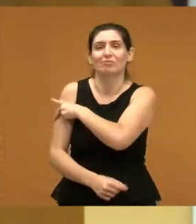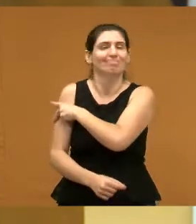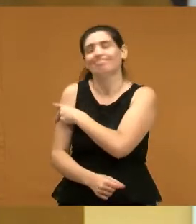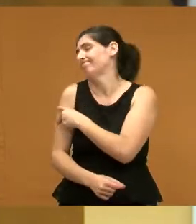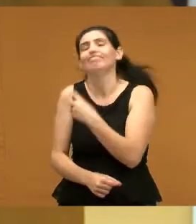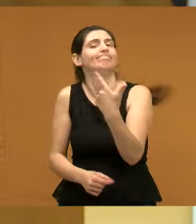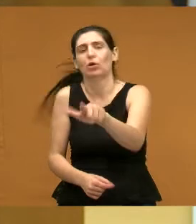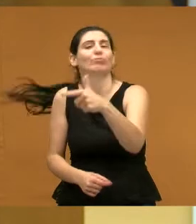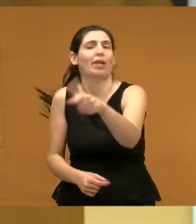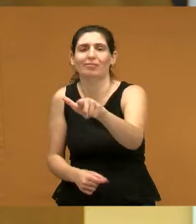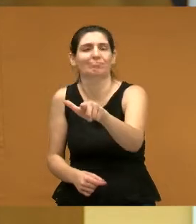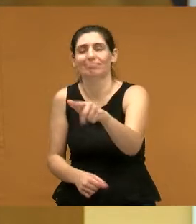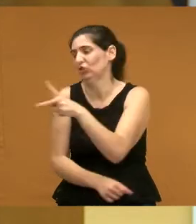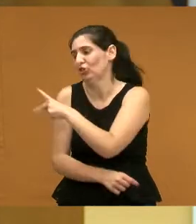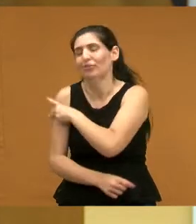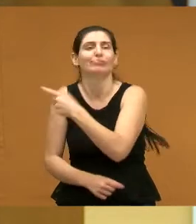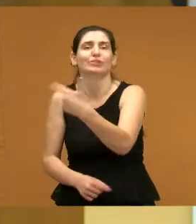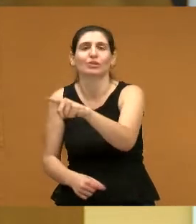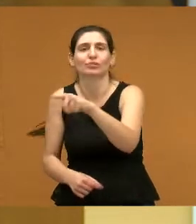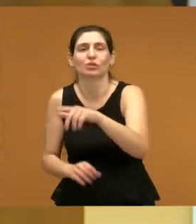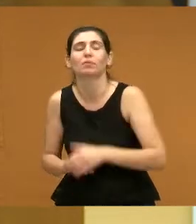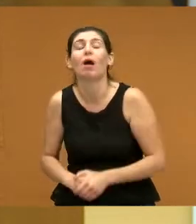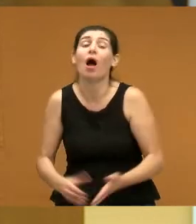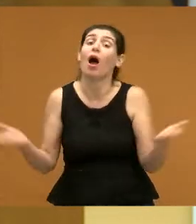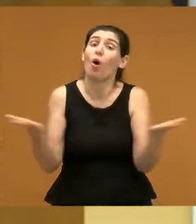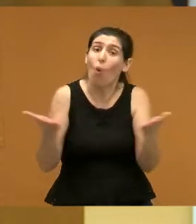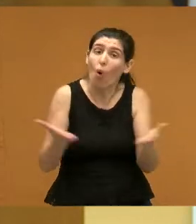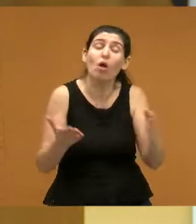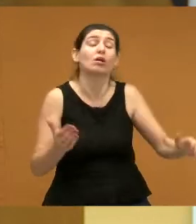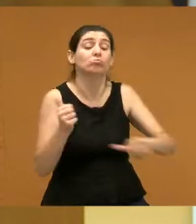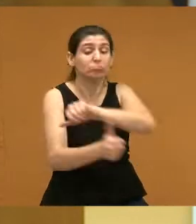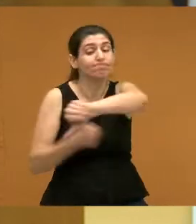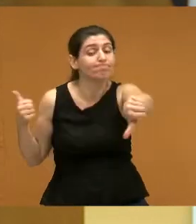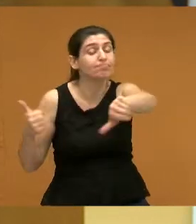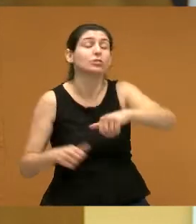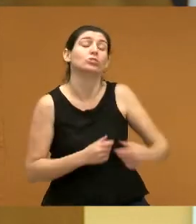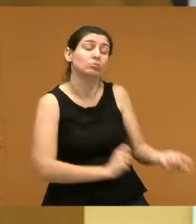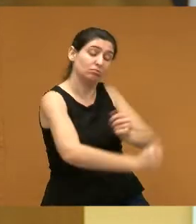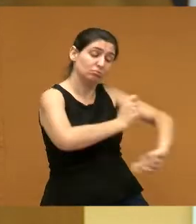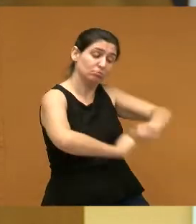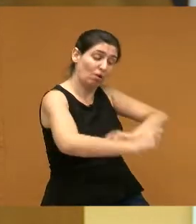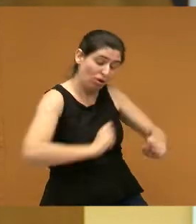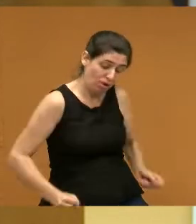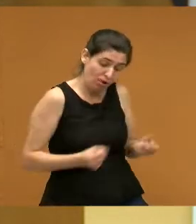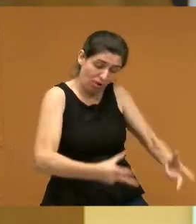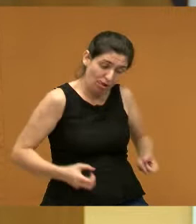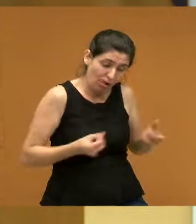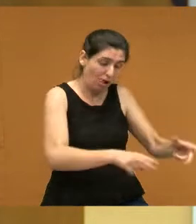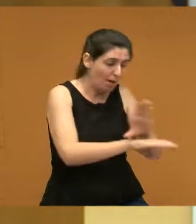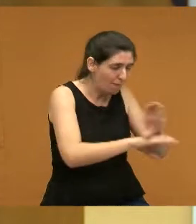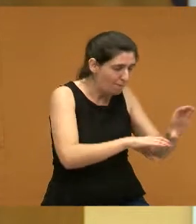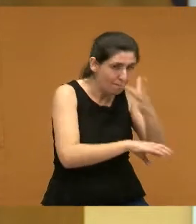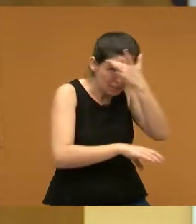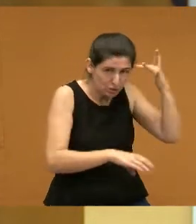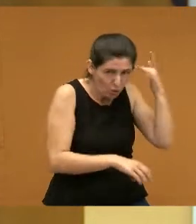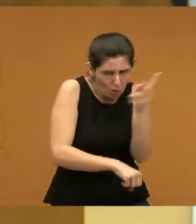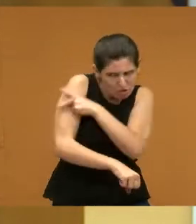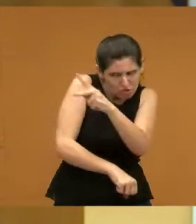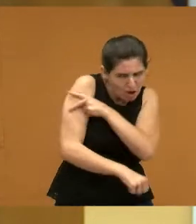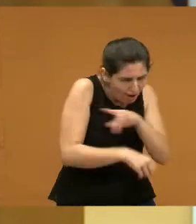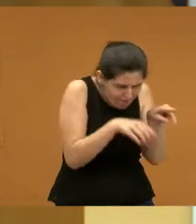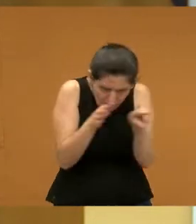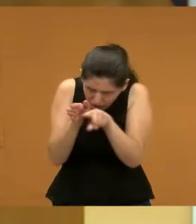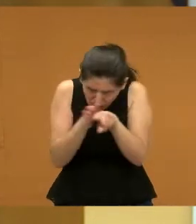extintos, foi criada a unidade de gestão de investimentos, a qual será gerida por um supervisor. Nesse